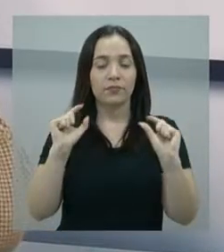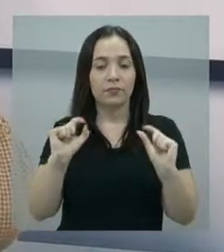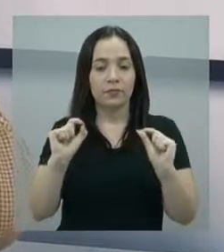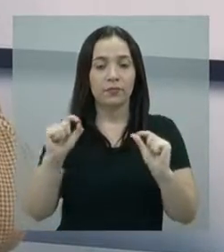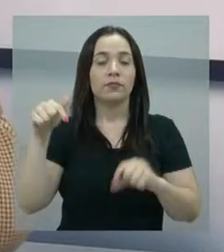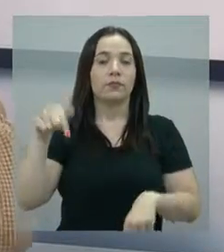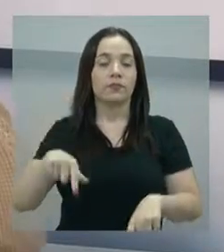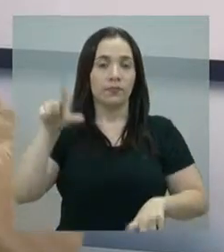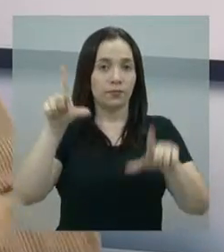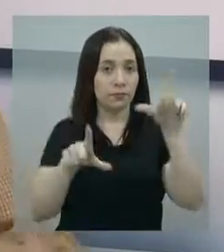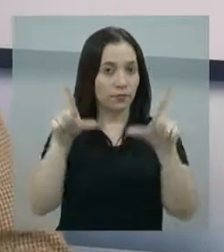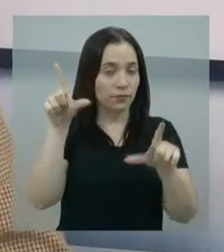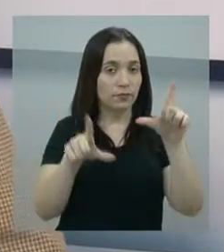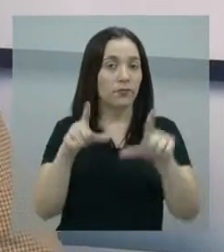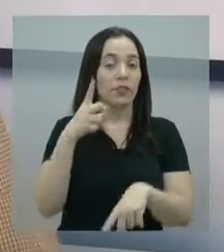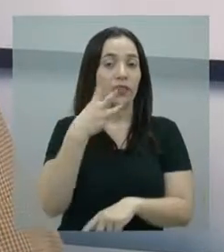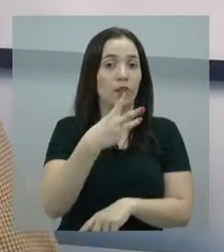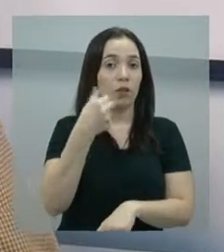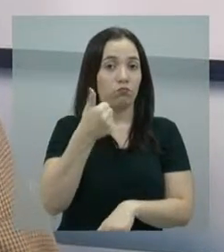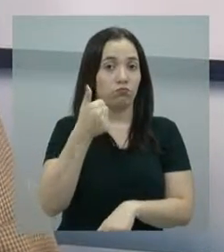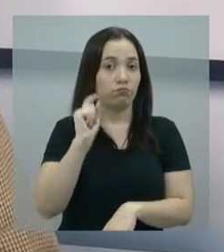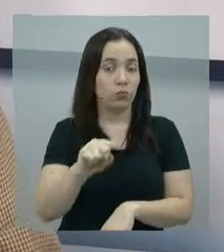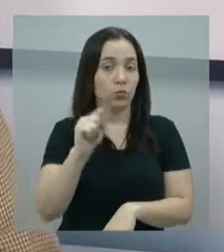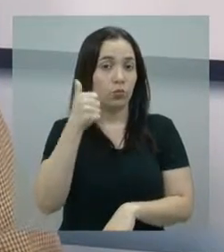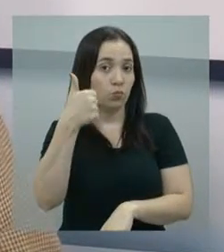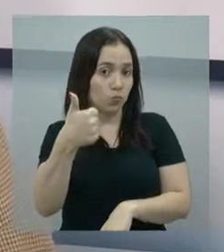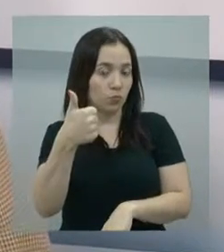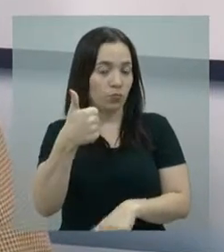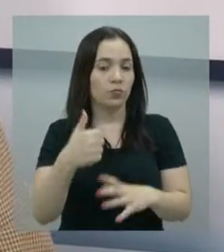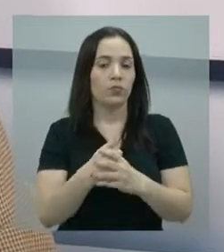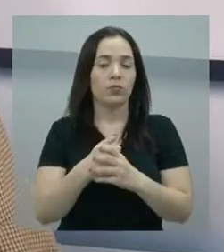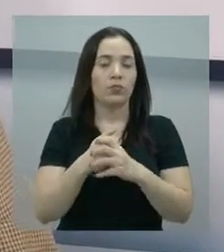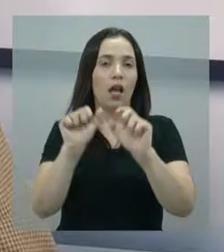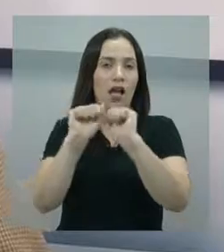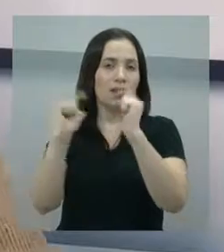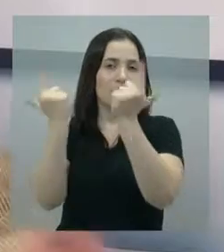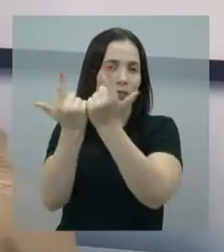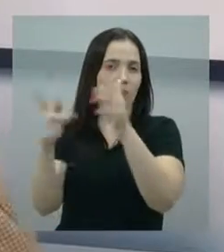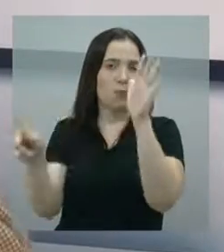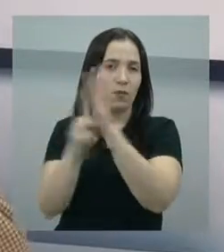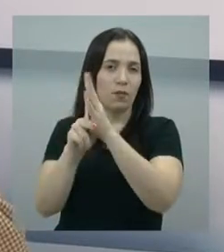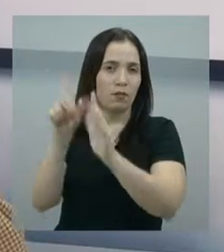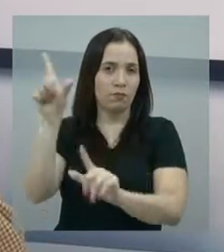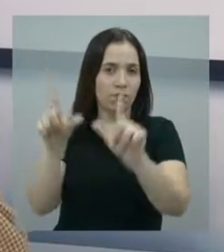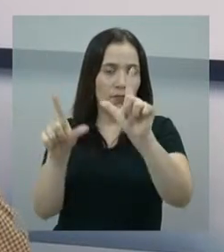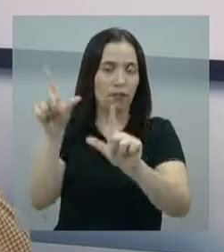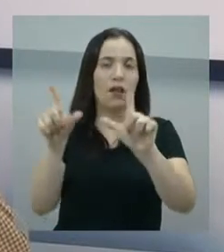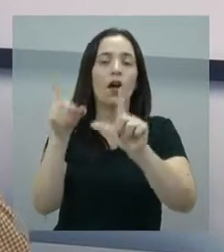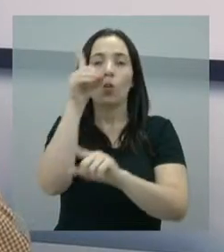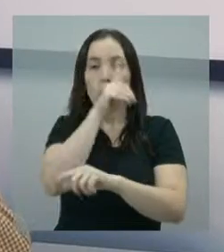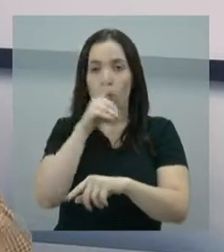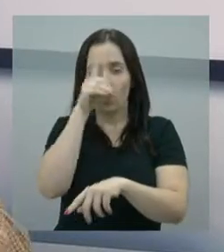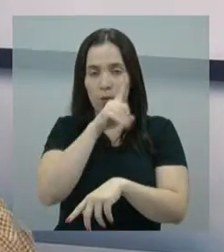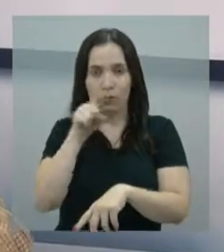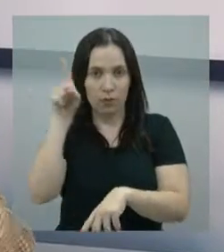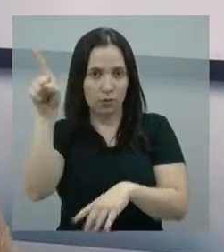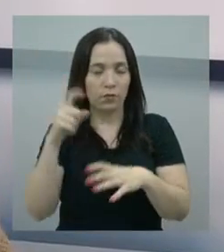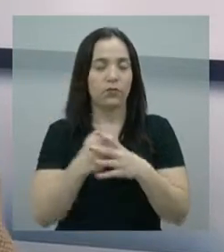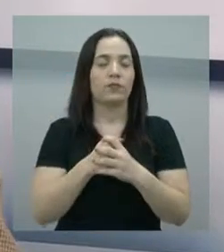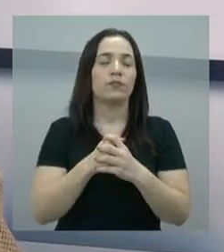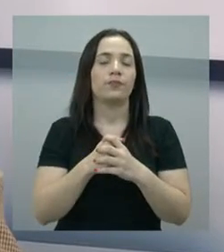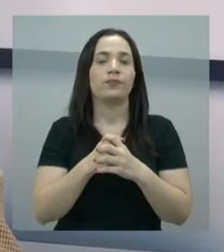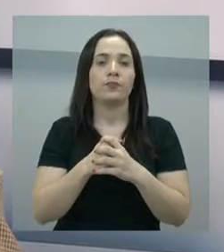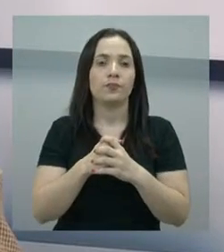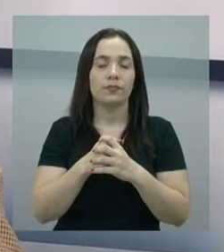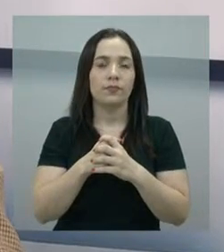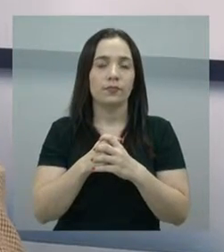que o canal é 31.1, né? Não é canal 30 não, da TV Assembleia. Esse programa vai ao domingo na TV Assembleia, está assistindo domingo na